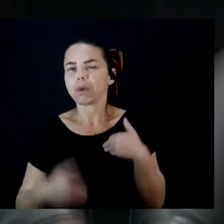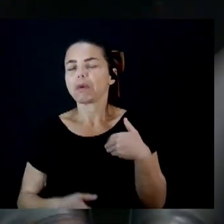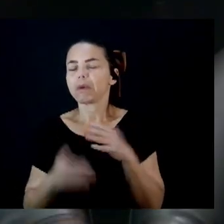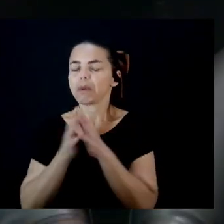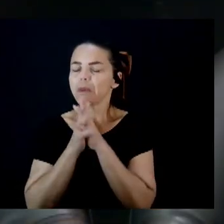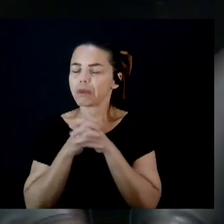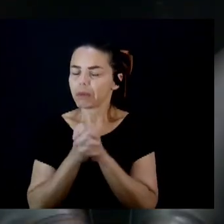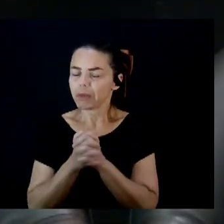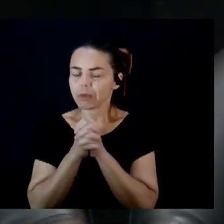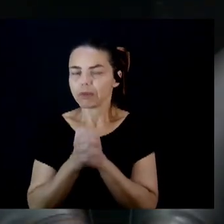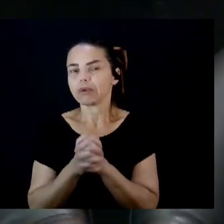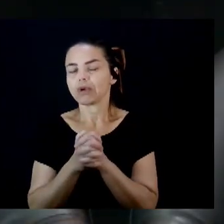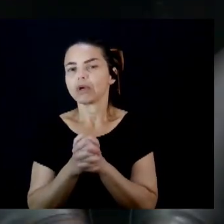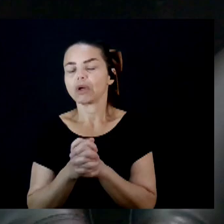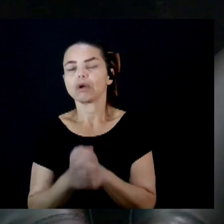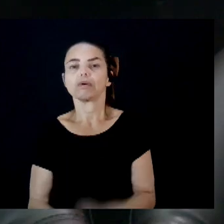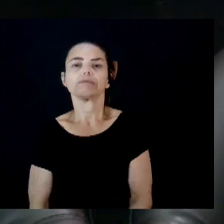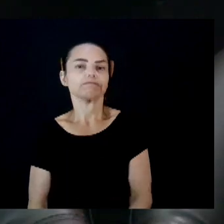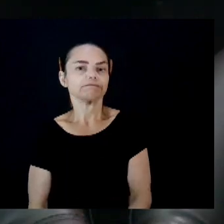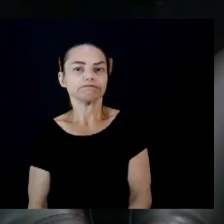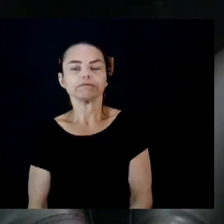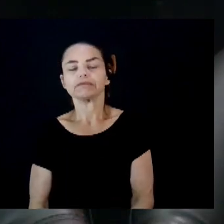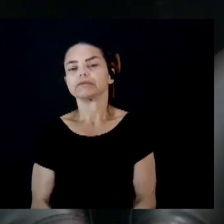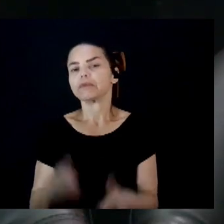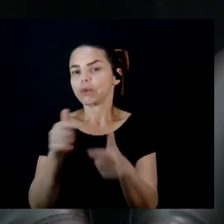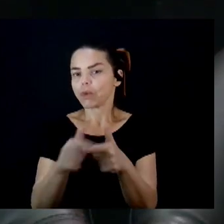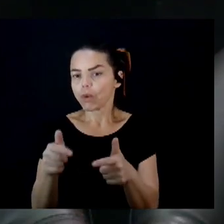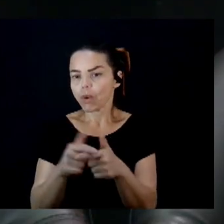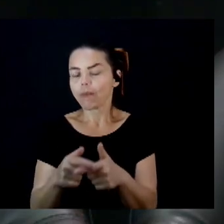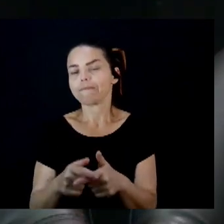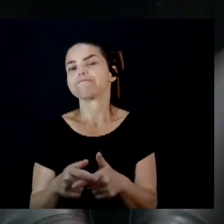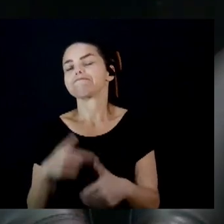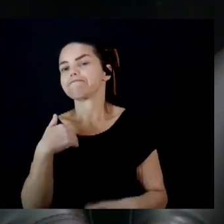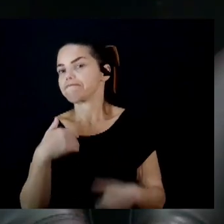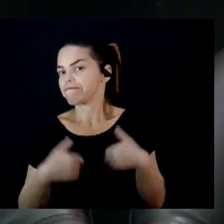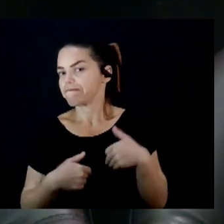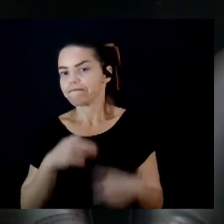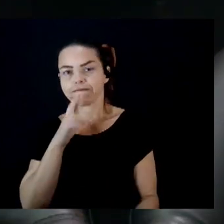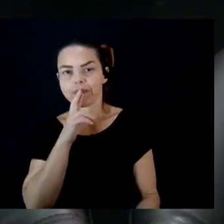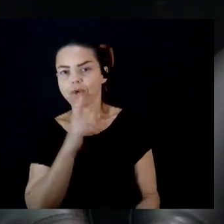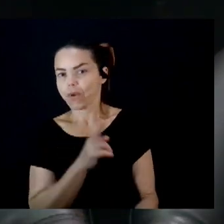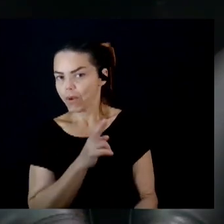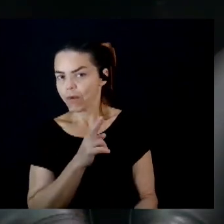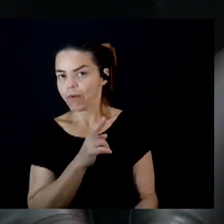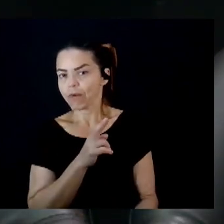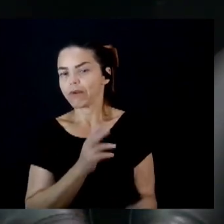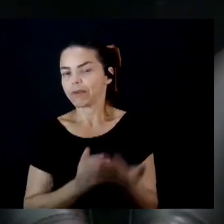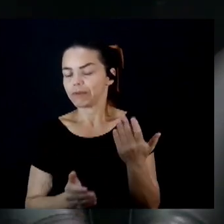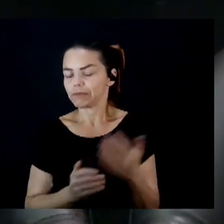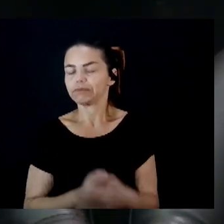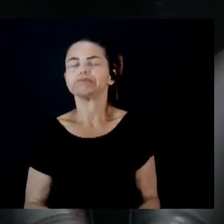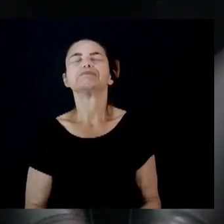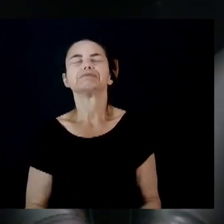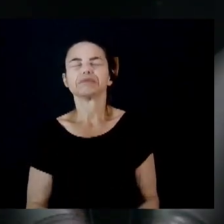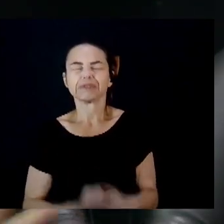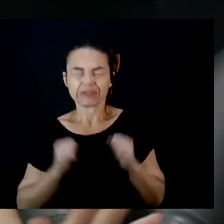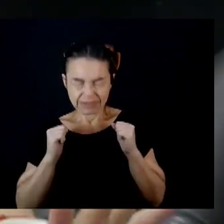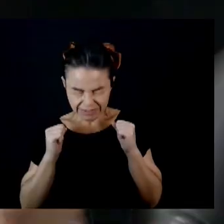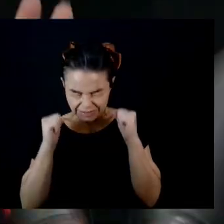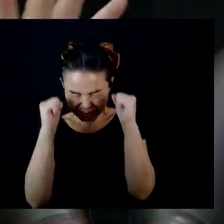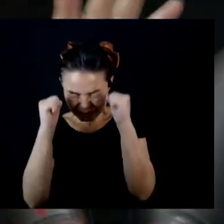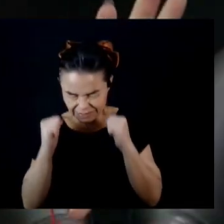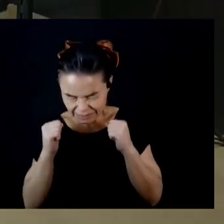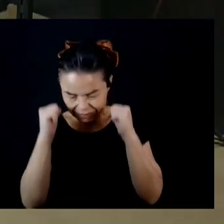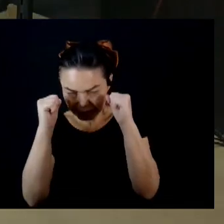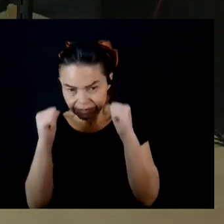E a cabeça, você tem névoa mental. O corpo não responde. A gente perde. Você pode até fazer a musculação. Você vai tomar banho, saiu no